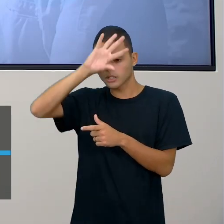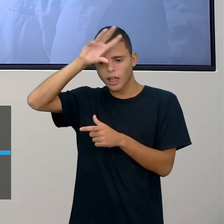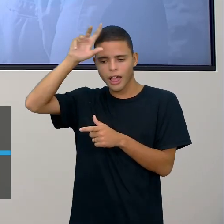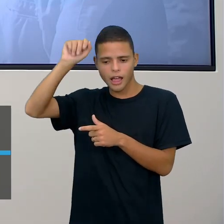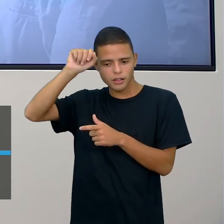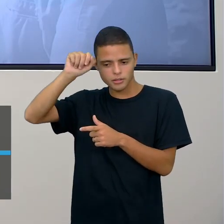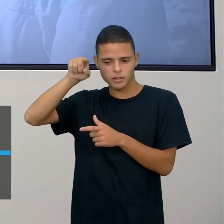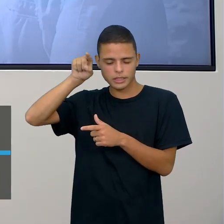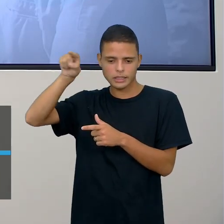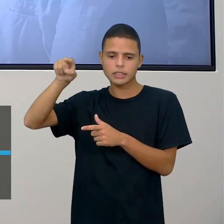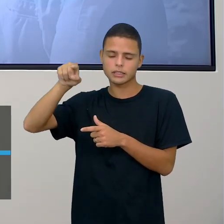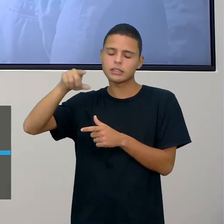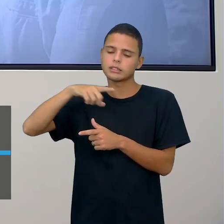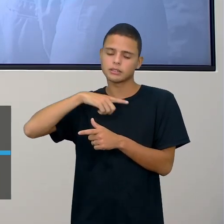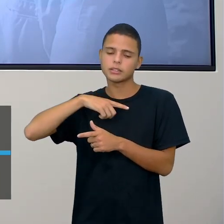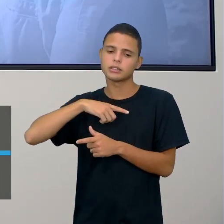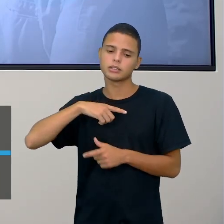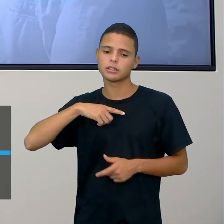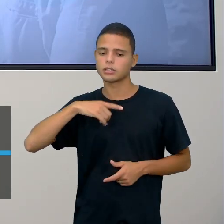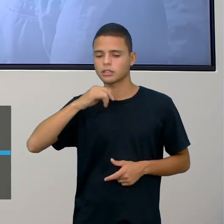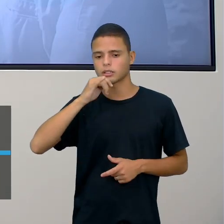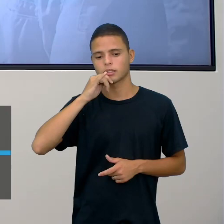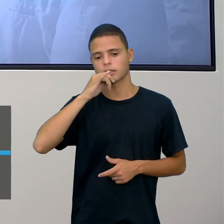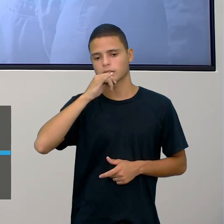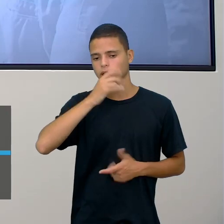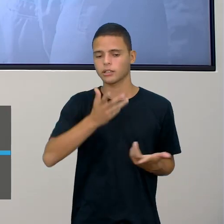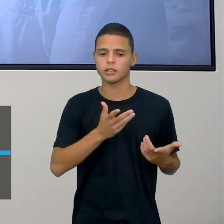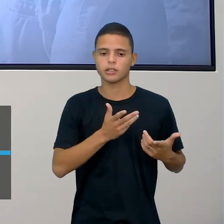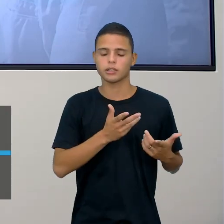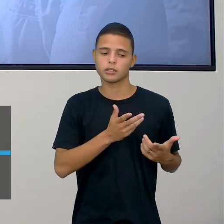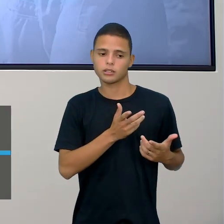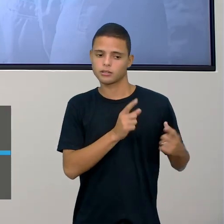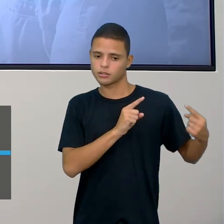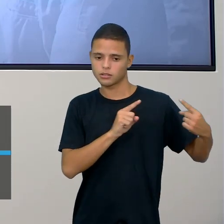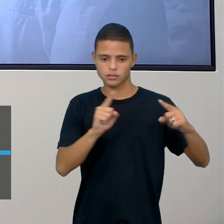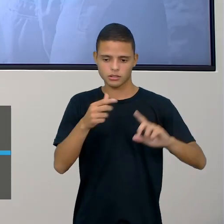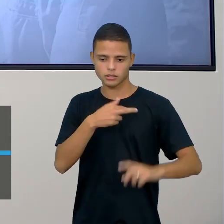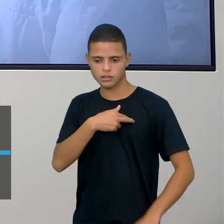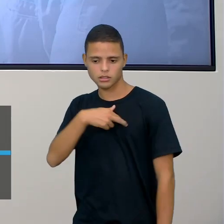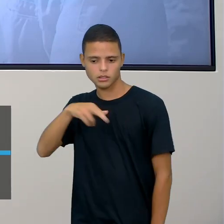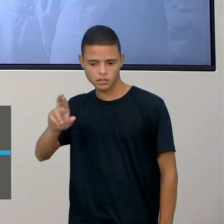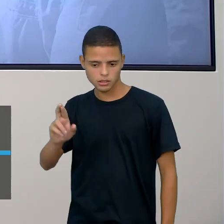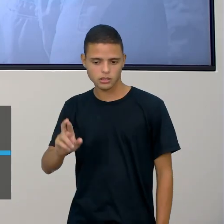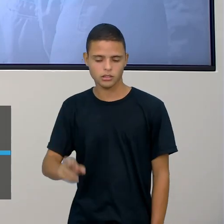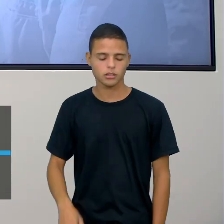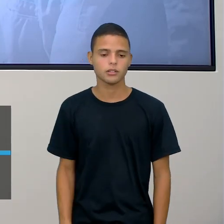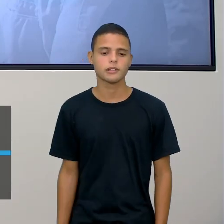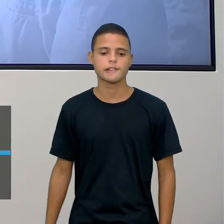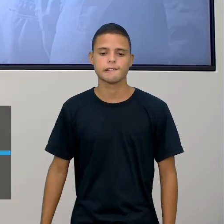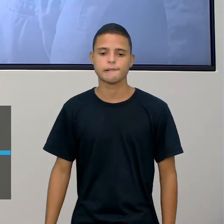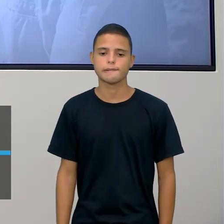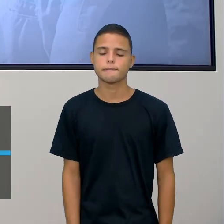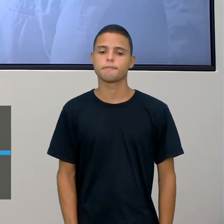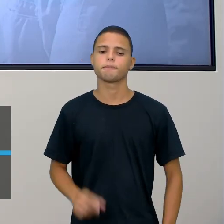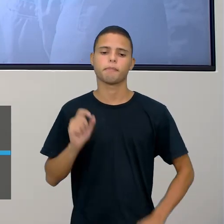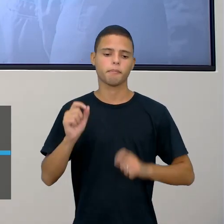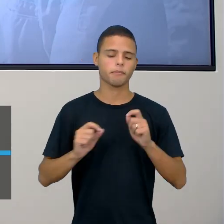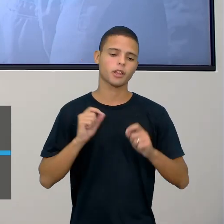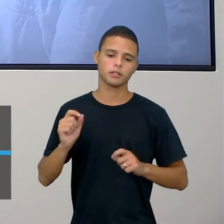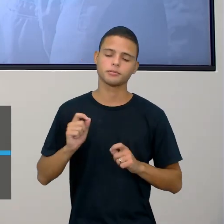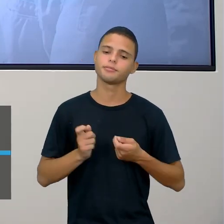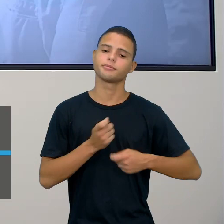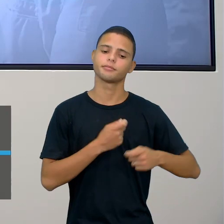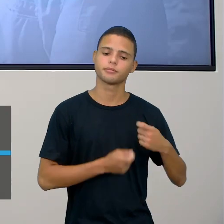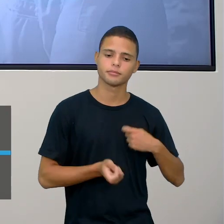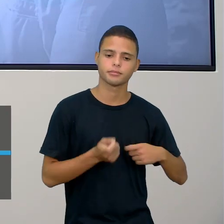outra relação muito importante dessa, que é a da perseguição religiosa, étnica e cultural, com a questão econômica